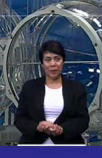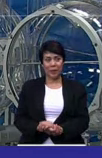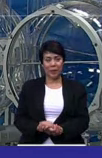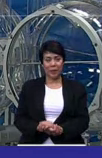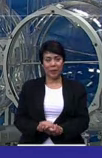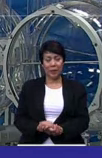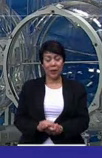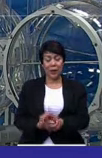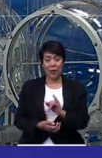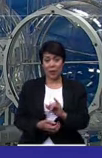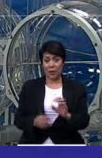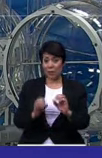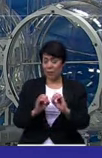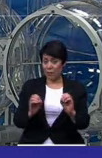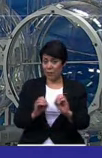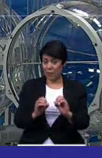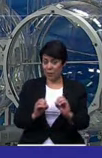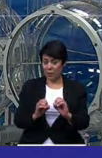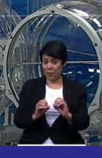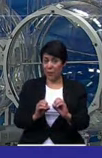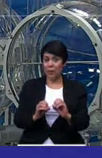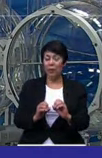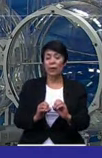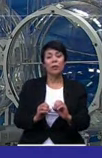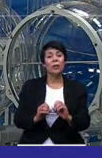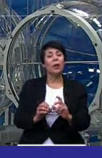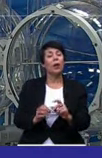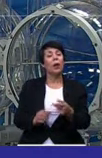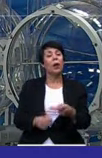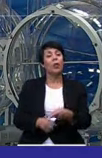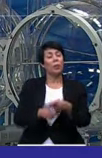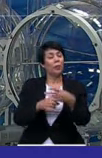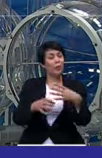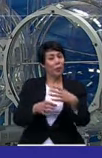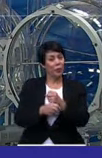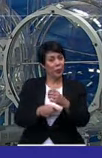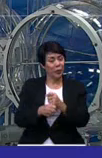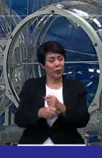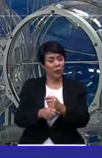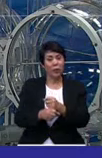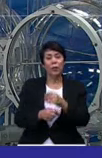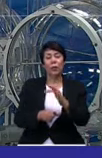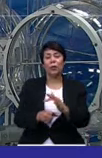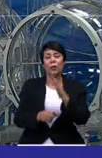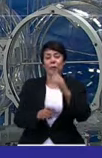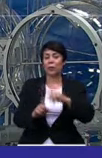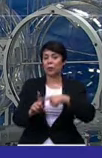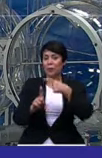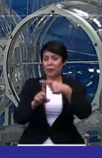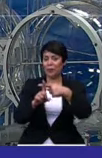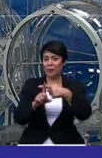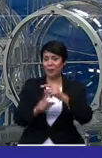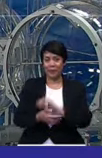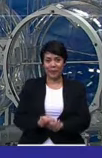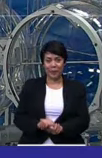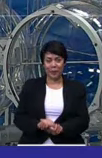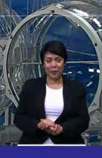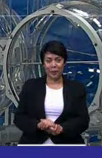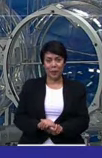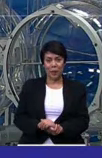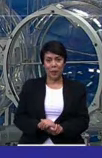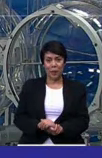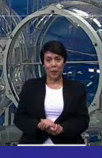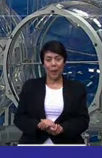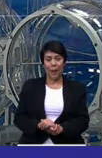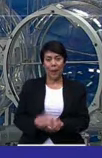R$4.035.930,86. Se ninguém acertar os 5 números, o prêmio acumula e o valor fica ainda maior para o próximo sorteio. Vamos